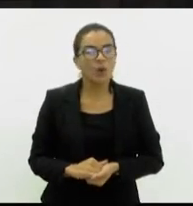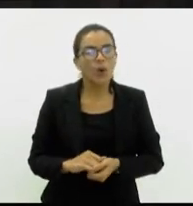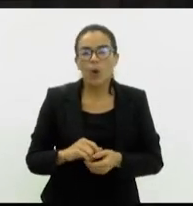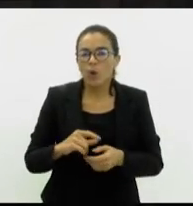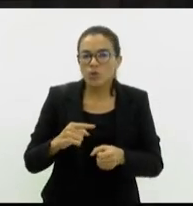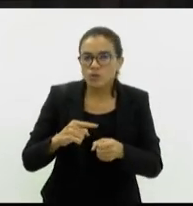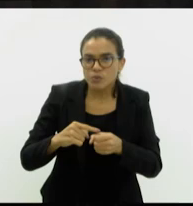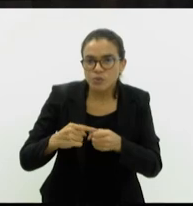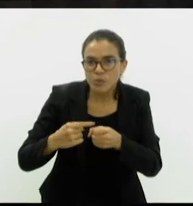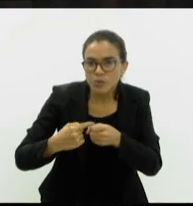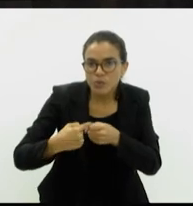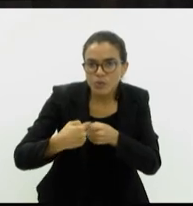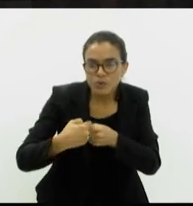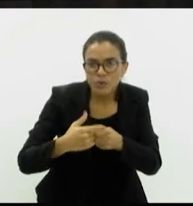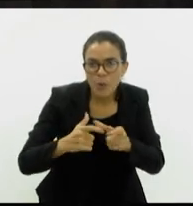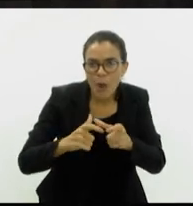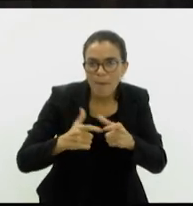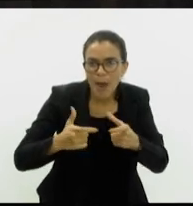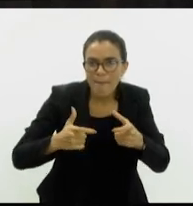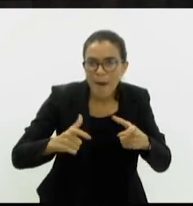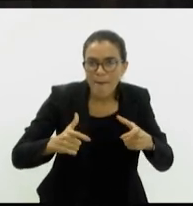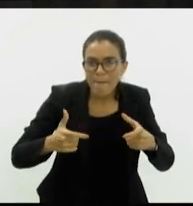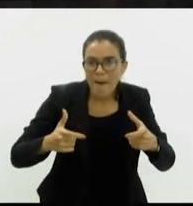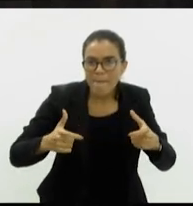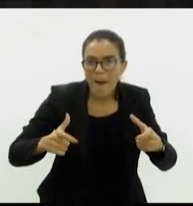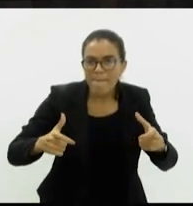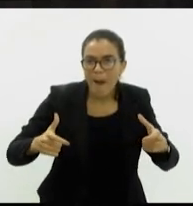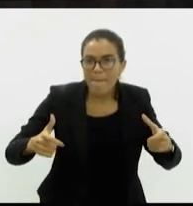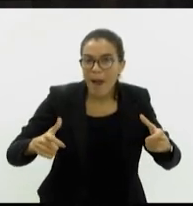municípios cresceram quase